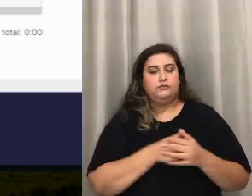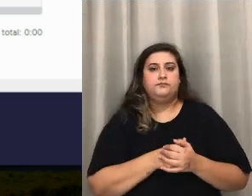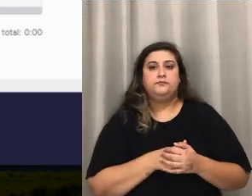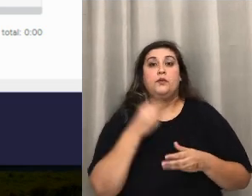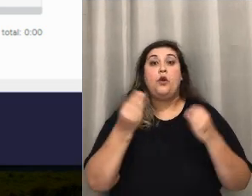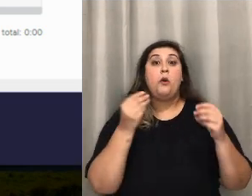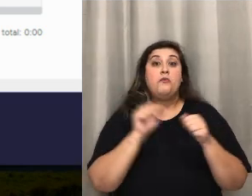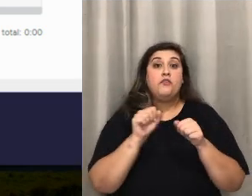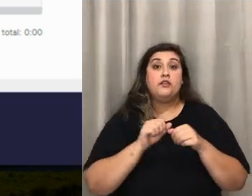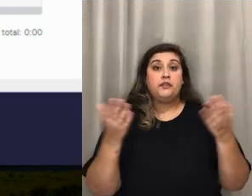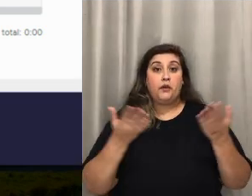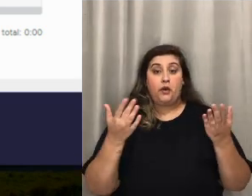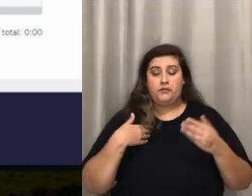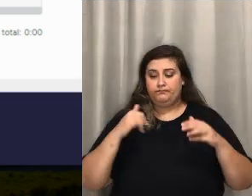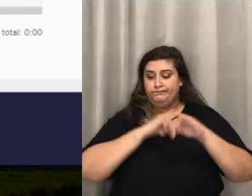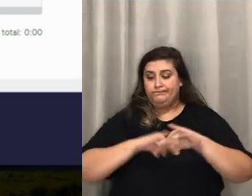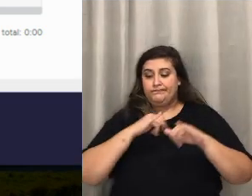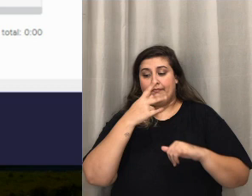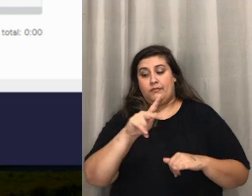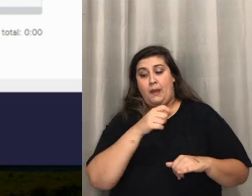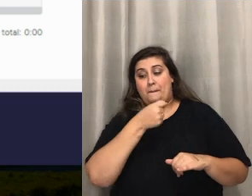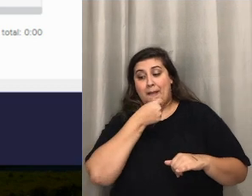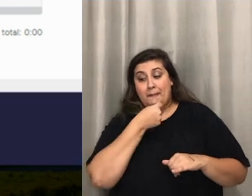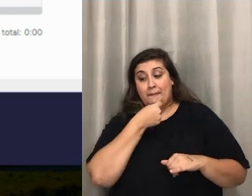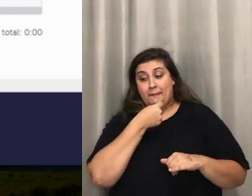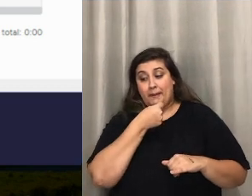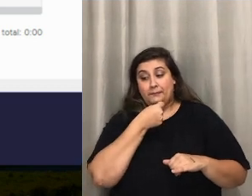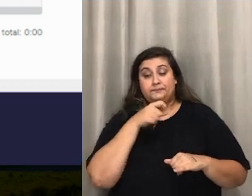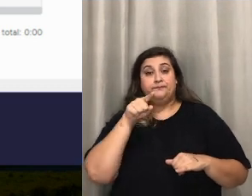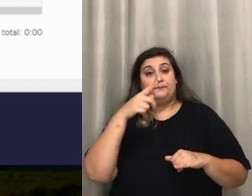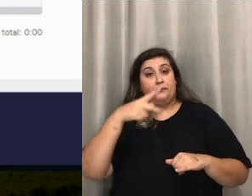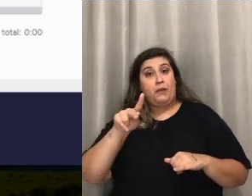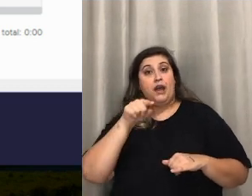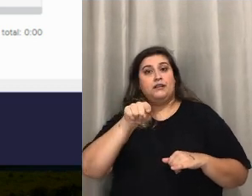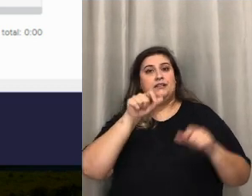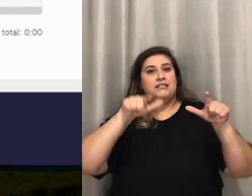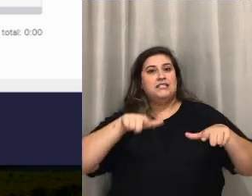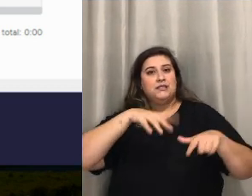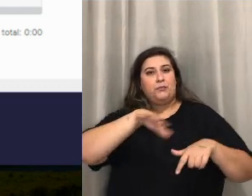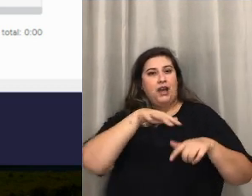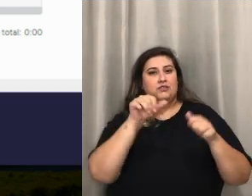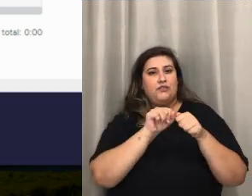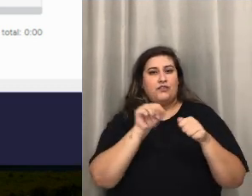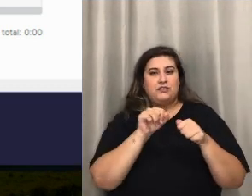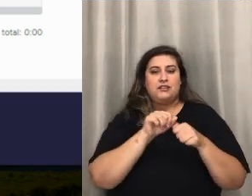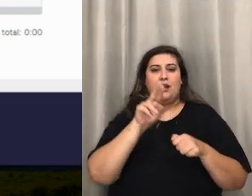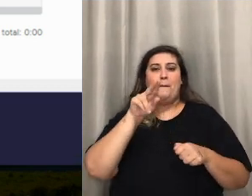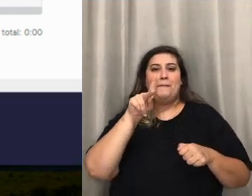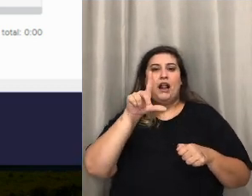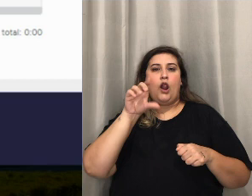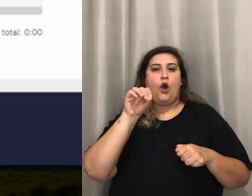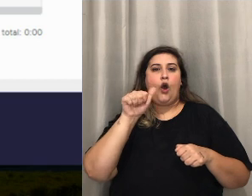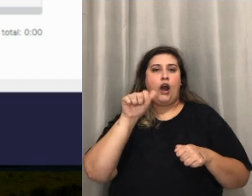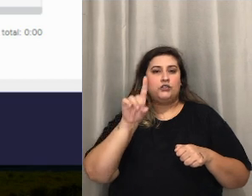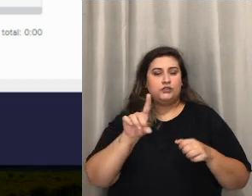plataforma. Como que eu vou fazer agora para passar este áudio para esses passos de